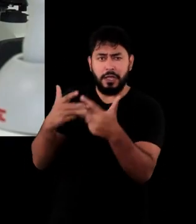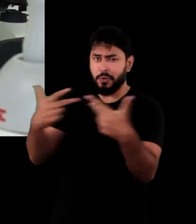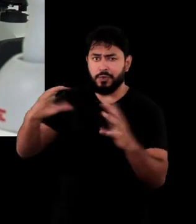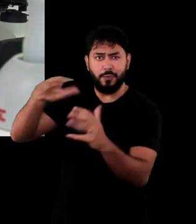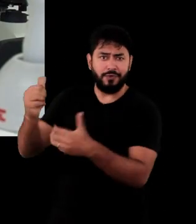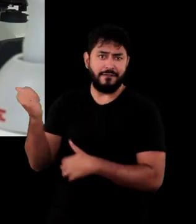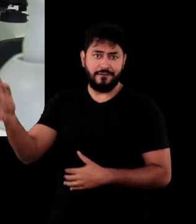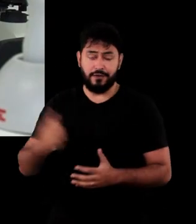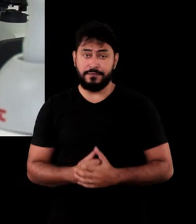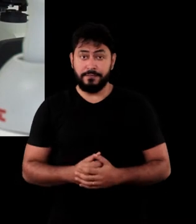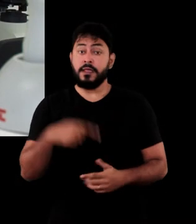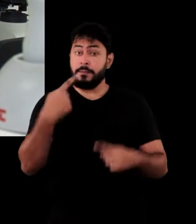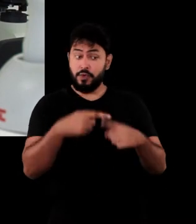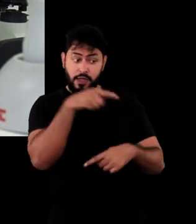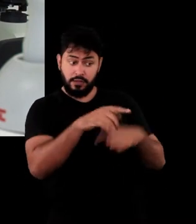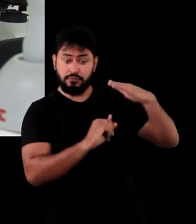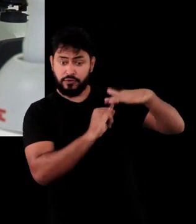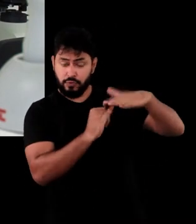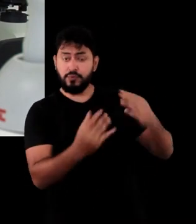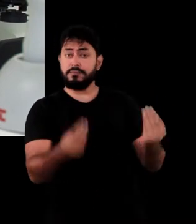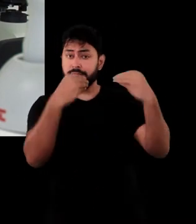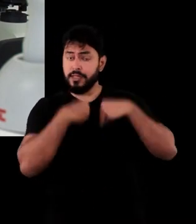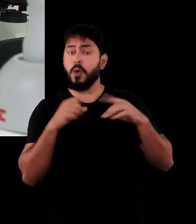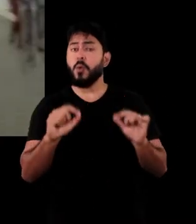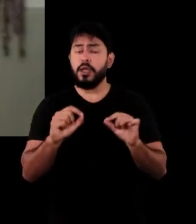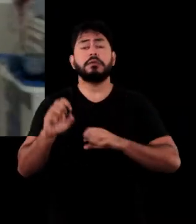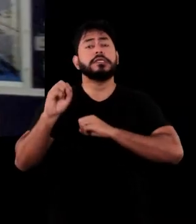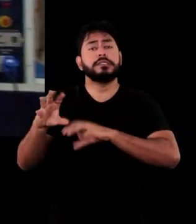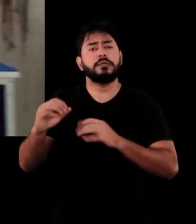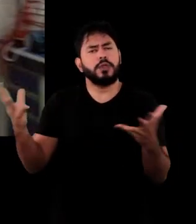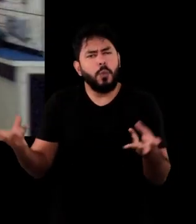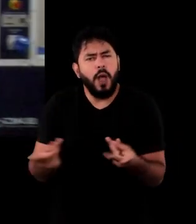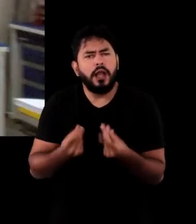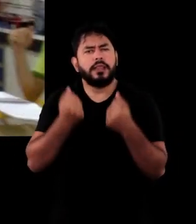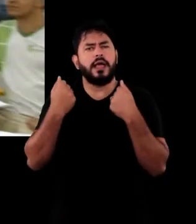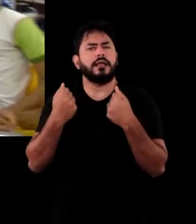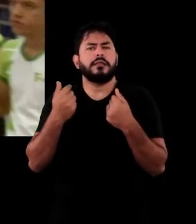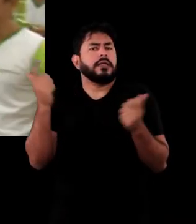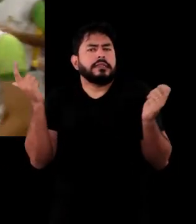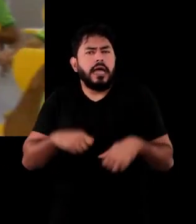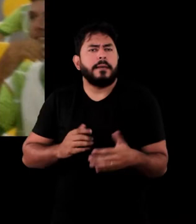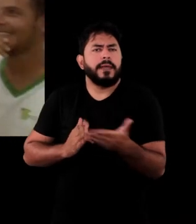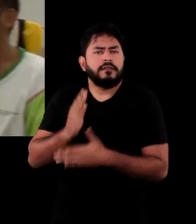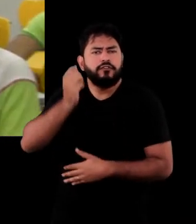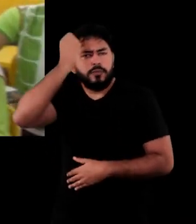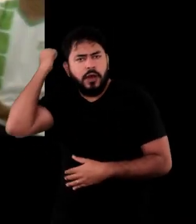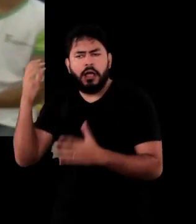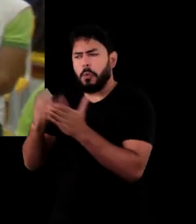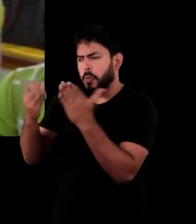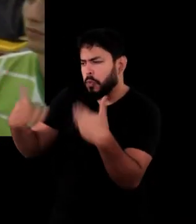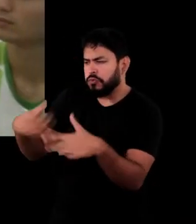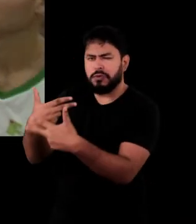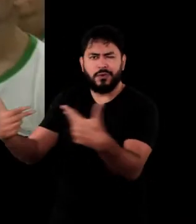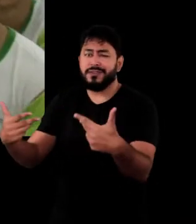permita ter um ensino de qualidade, que me prove no vestibular, no concurso, que eu consigo ter é muito melhor do que eu ter que me